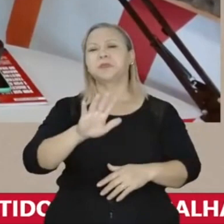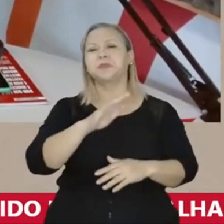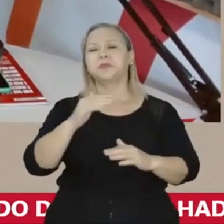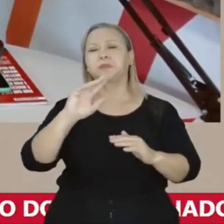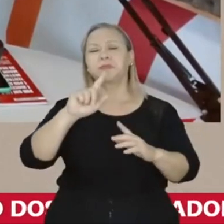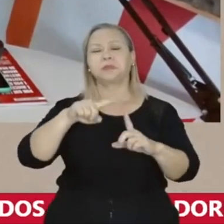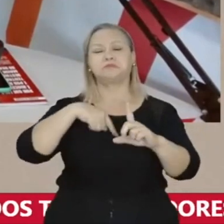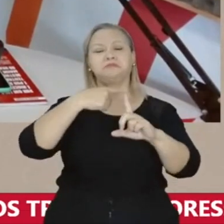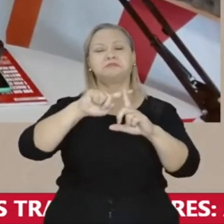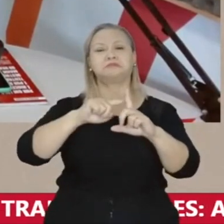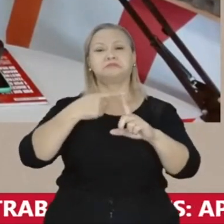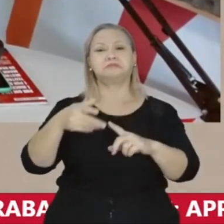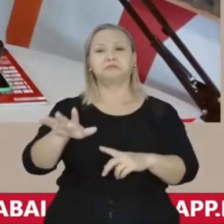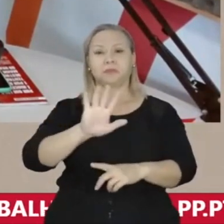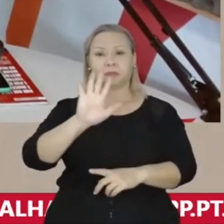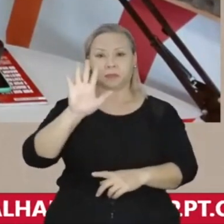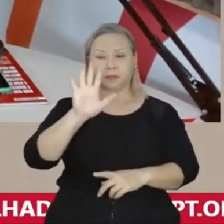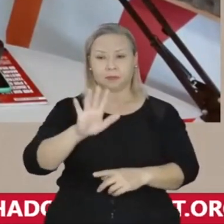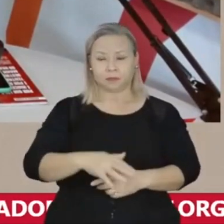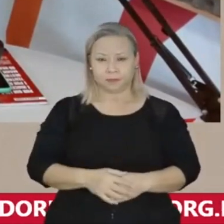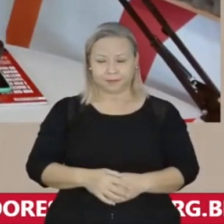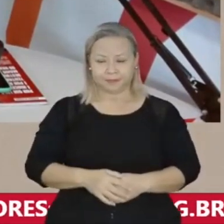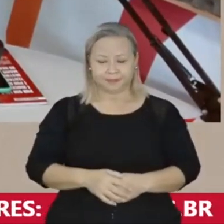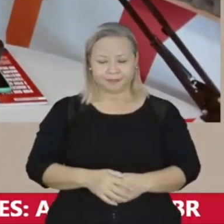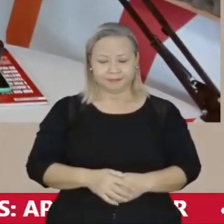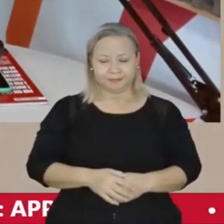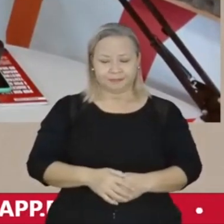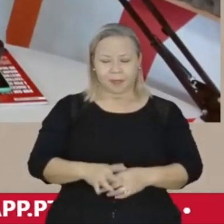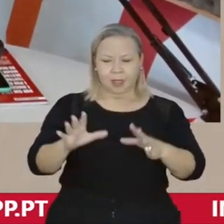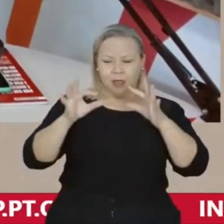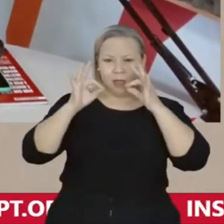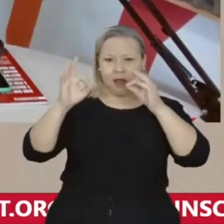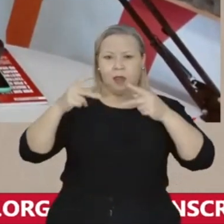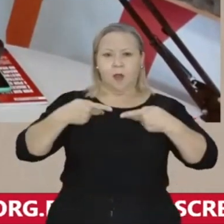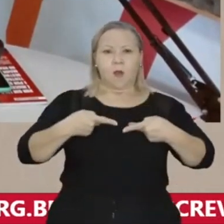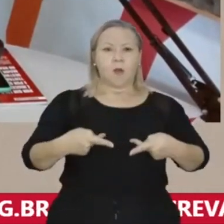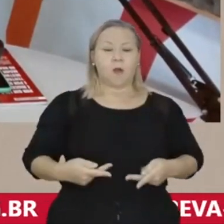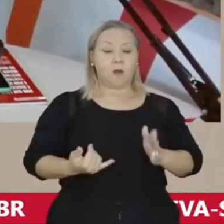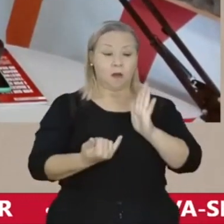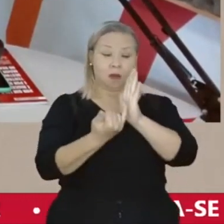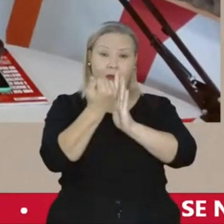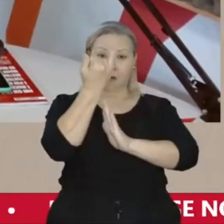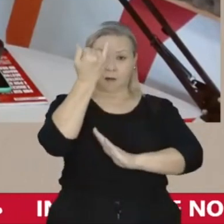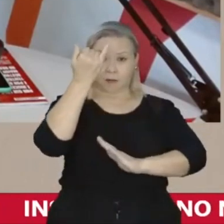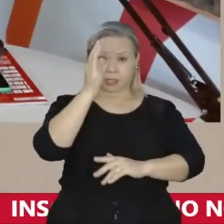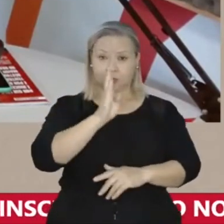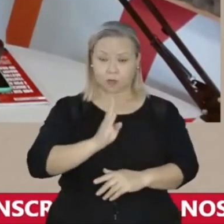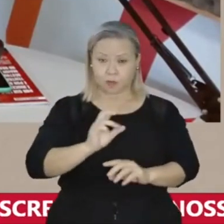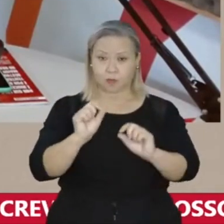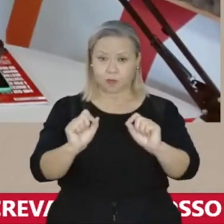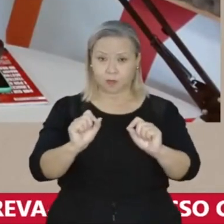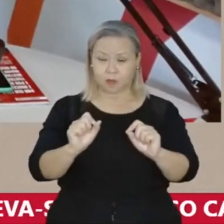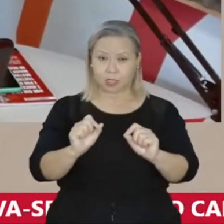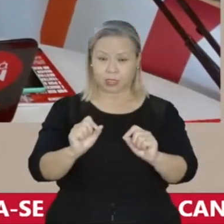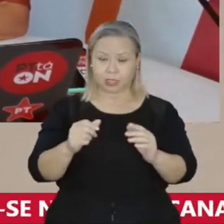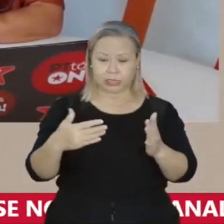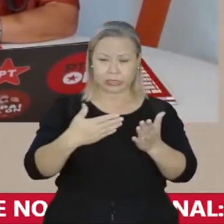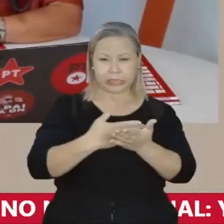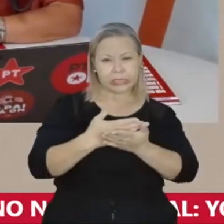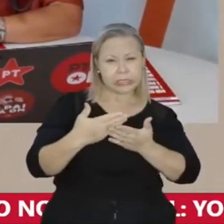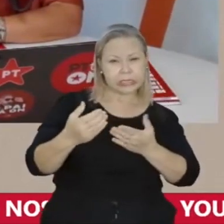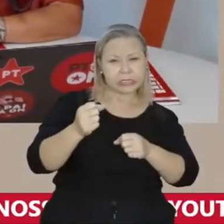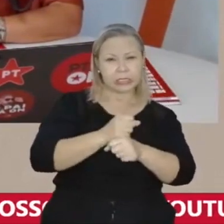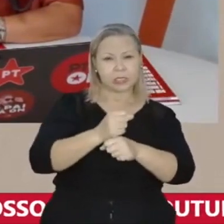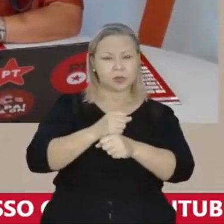público? Olha, o que chama a atenção no comportamento da inflação brasileira, já desde o ano